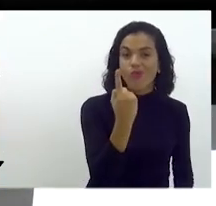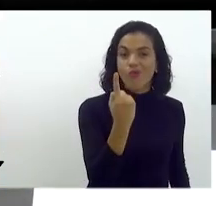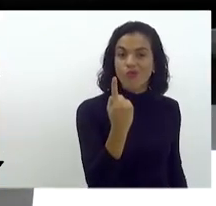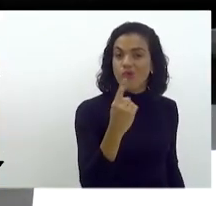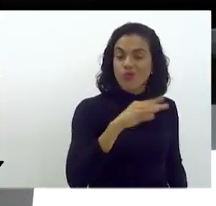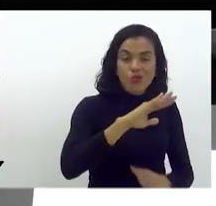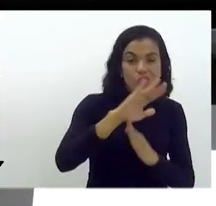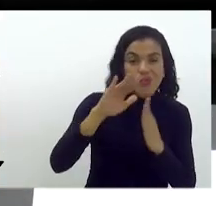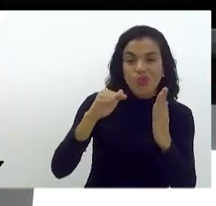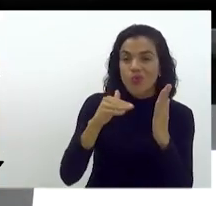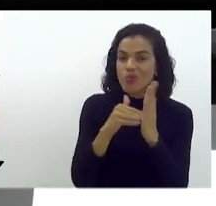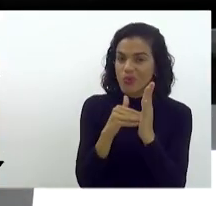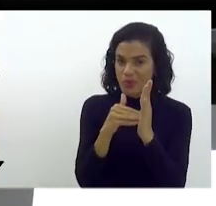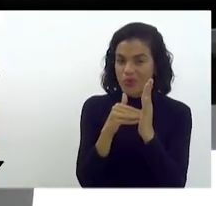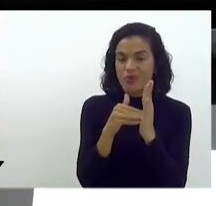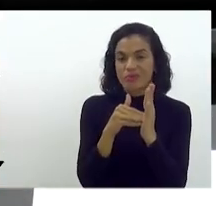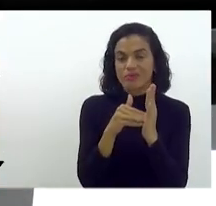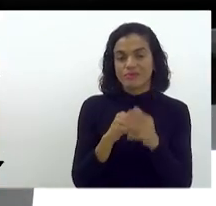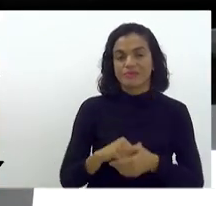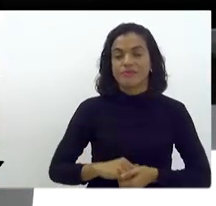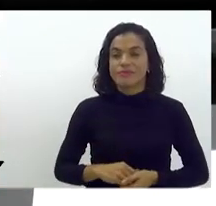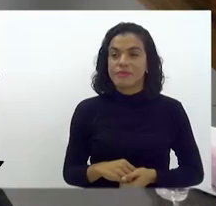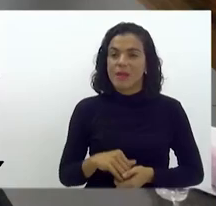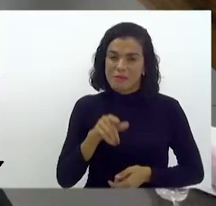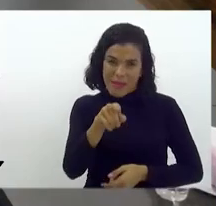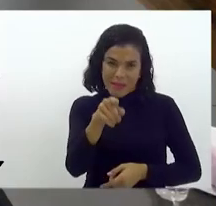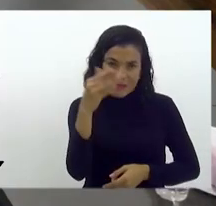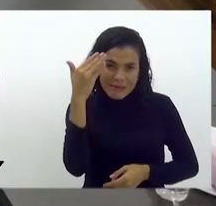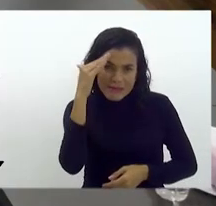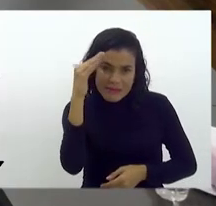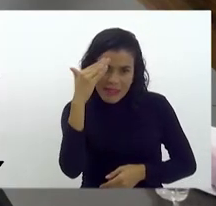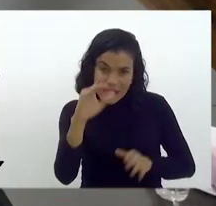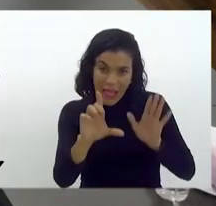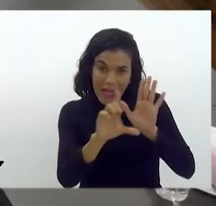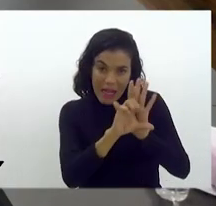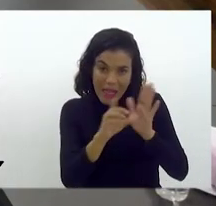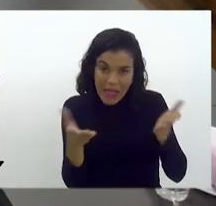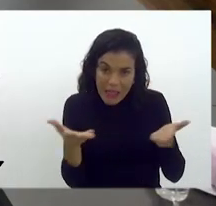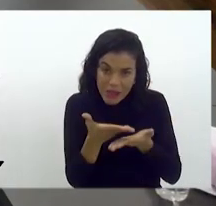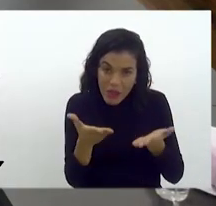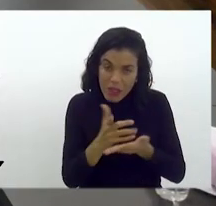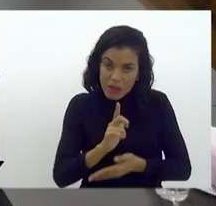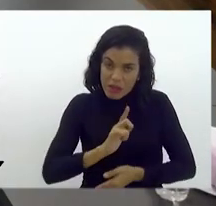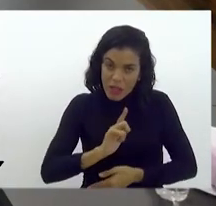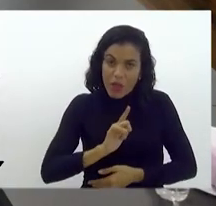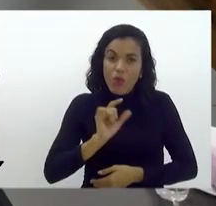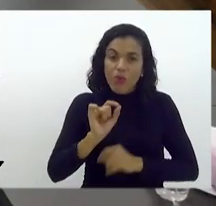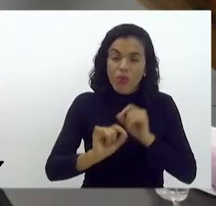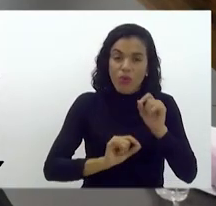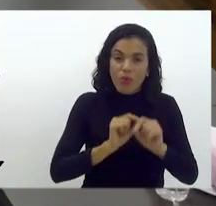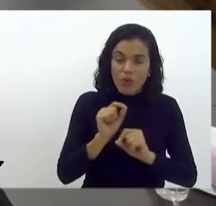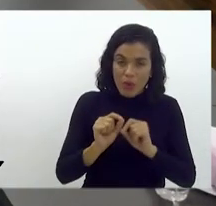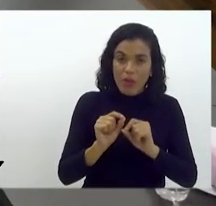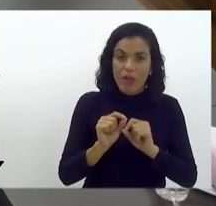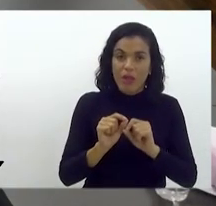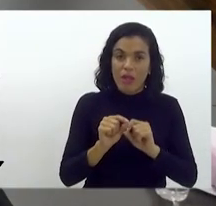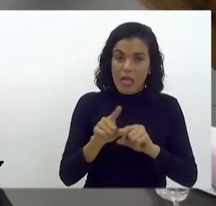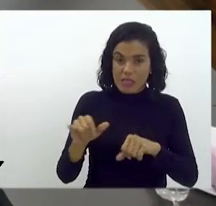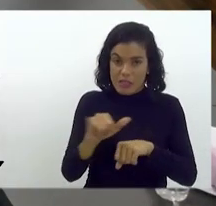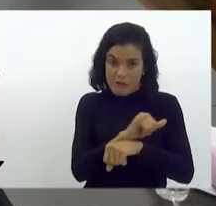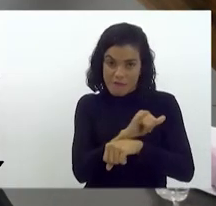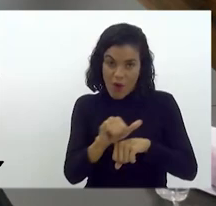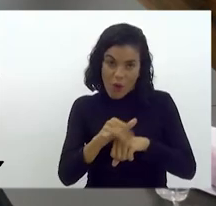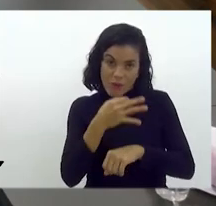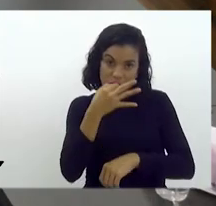todos os interesses públicos desejados mas só entende que a lei atual já admite a forma de essa forma